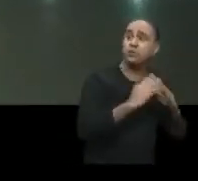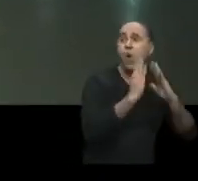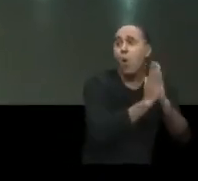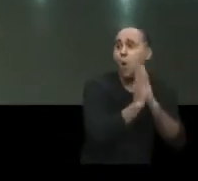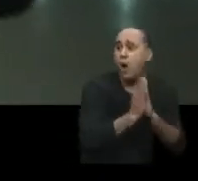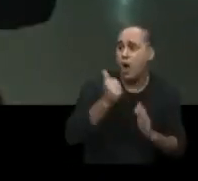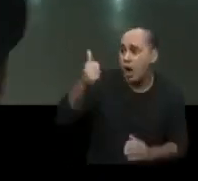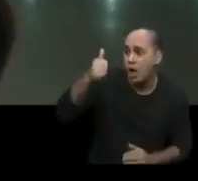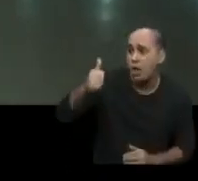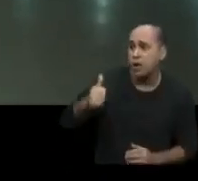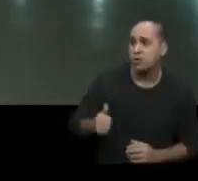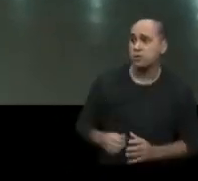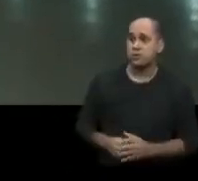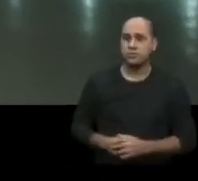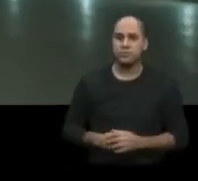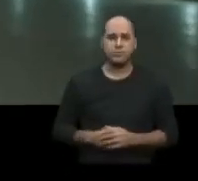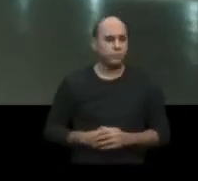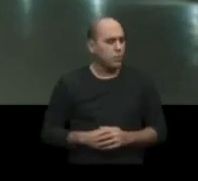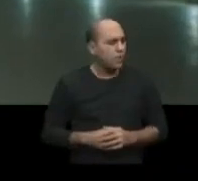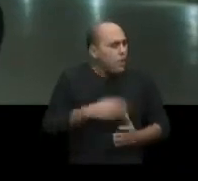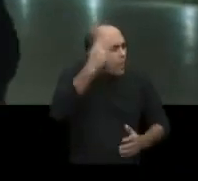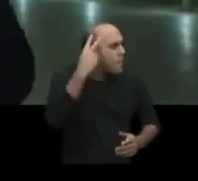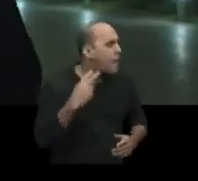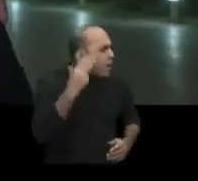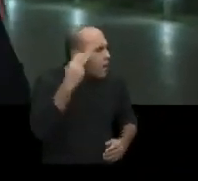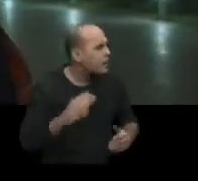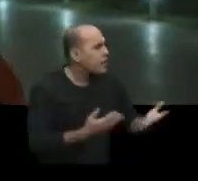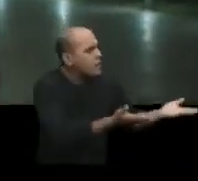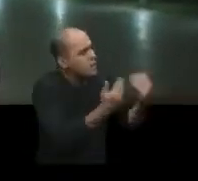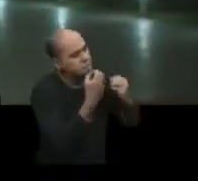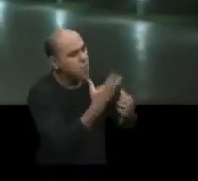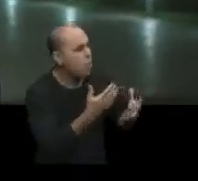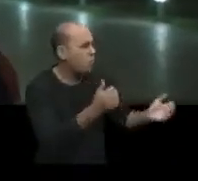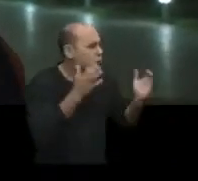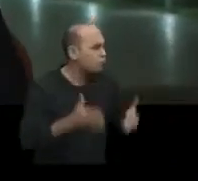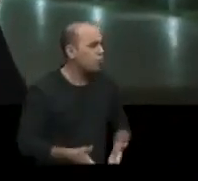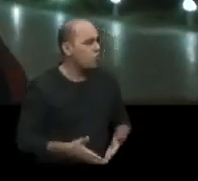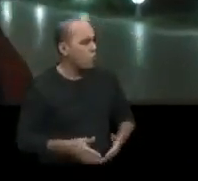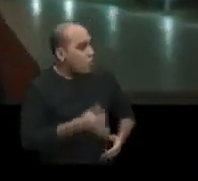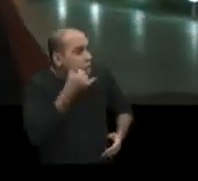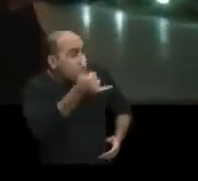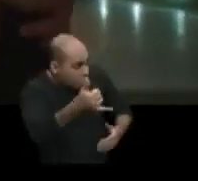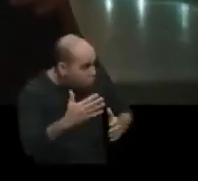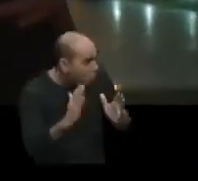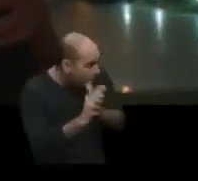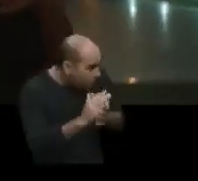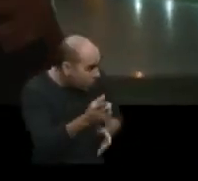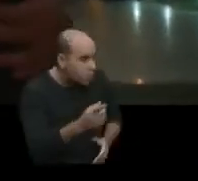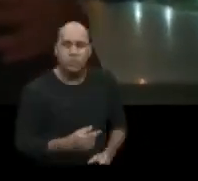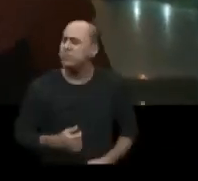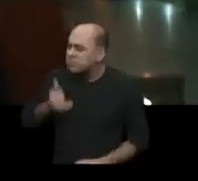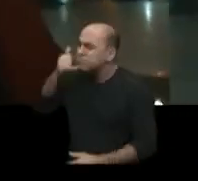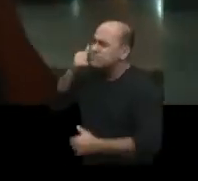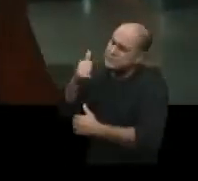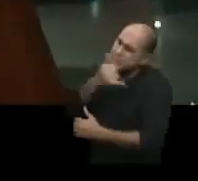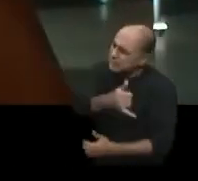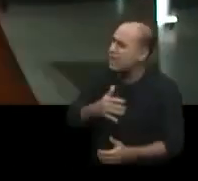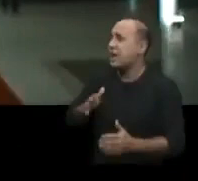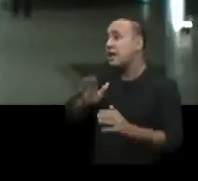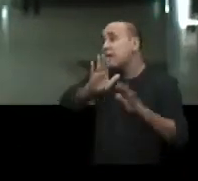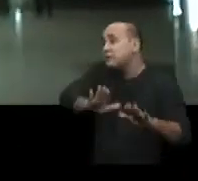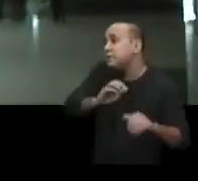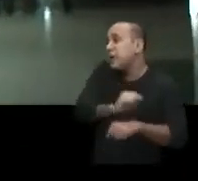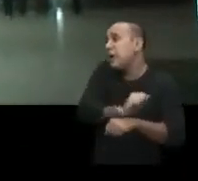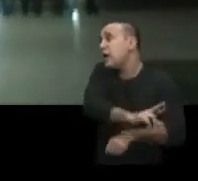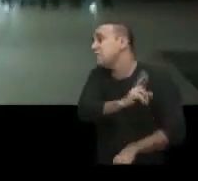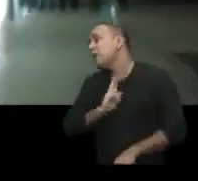Marli. Marli, ligou pro seu Reni? Liguei. Eu deixei recado na caixa postal. Vamos lá,